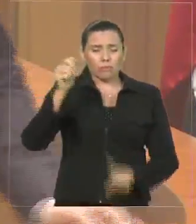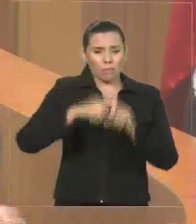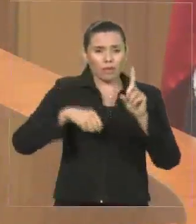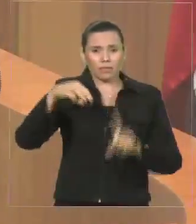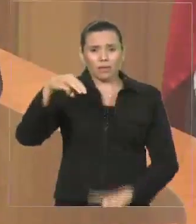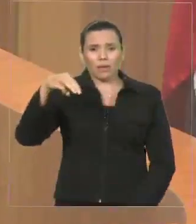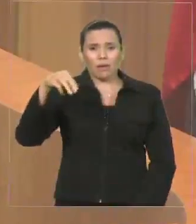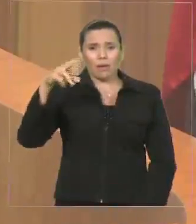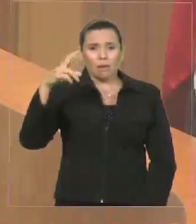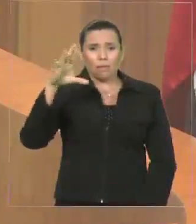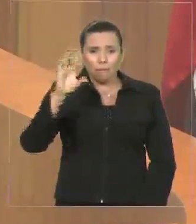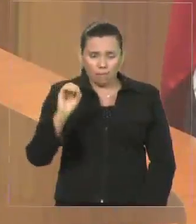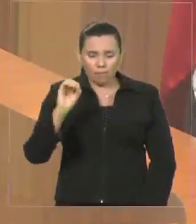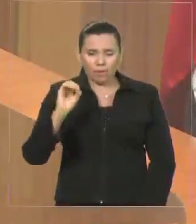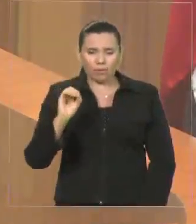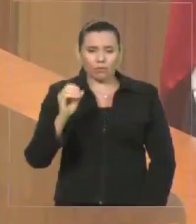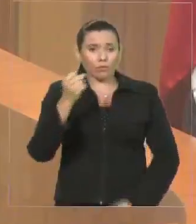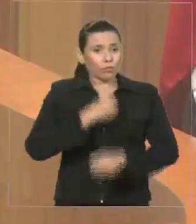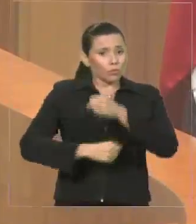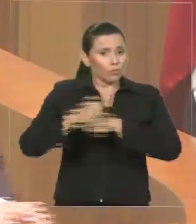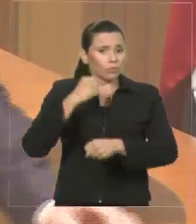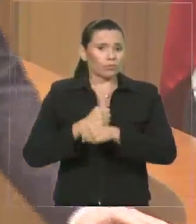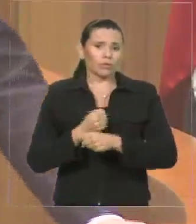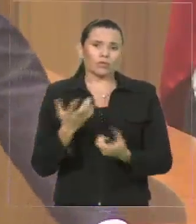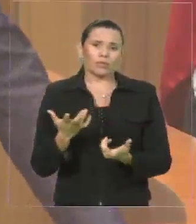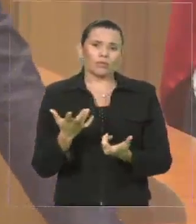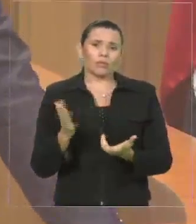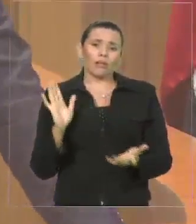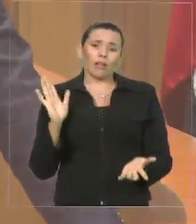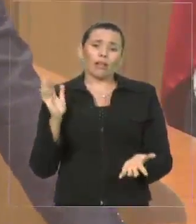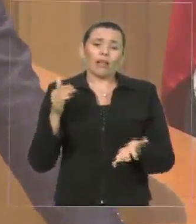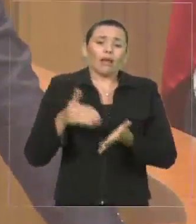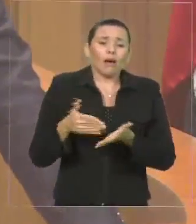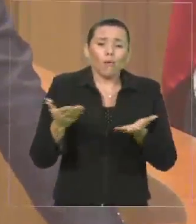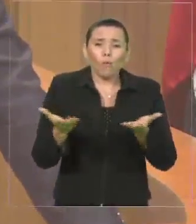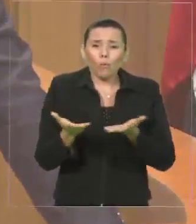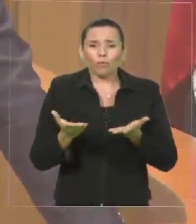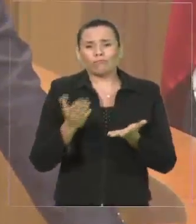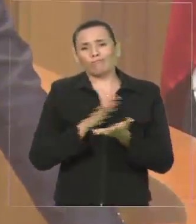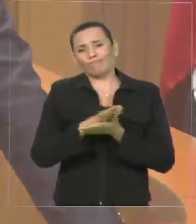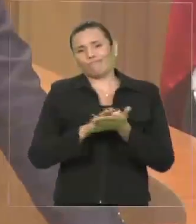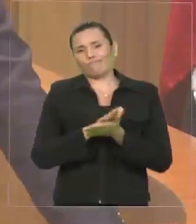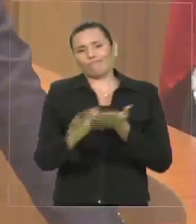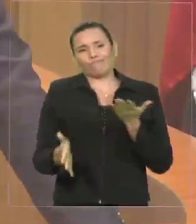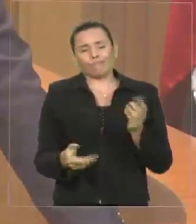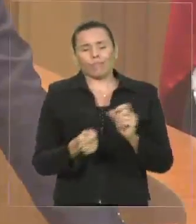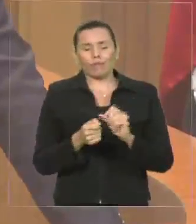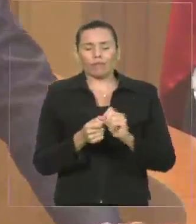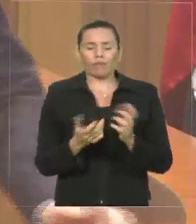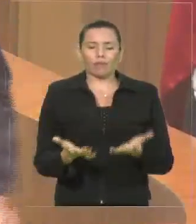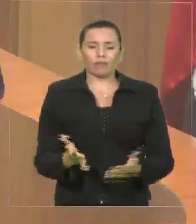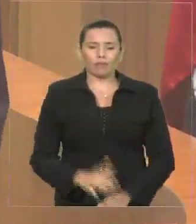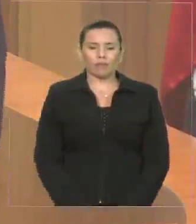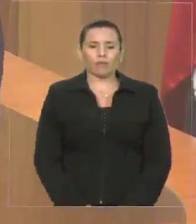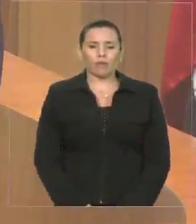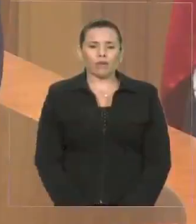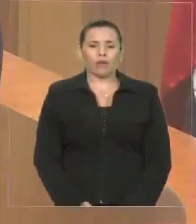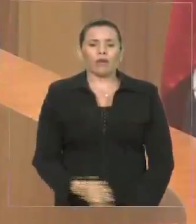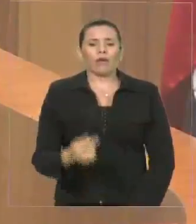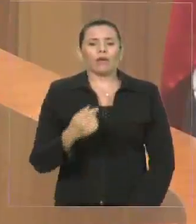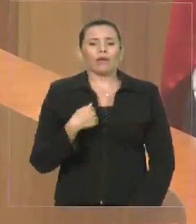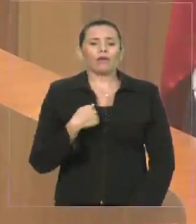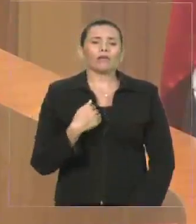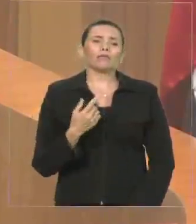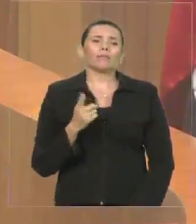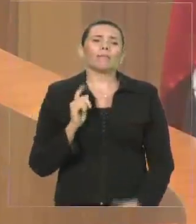Eu gostaria que Vossa Excelência tivesse me mostrado o porquê que nós temos que aprovar essa medida provisória, retirando a